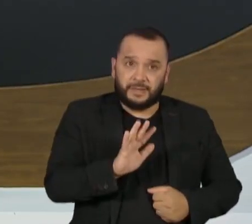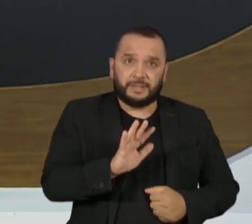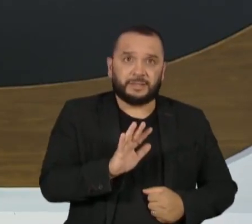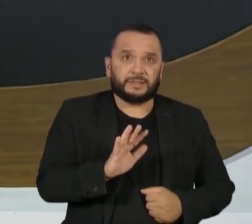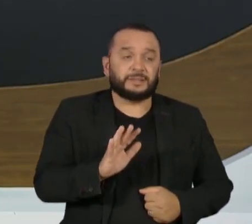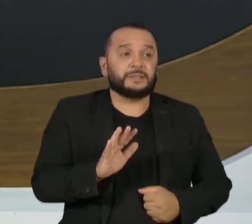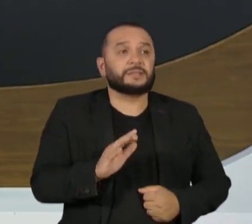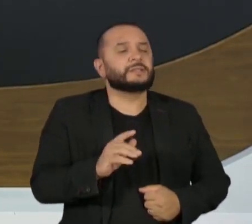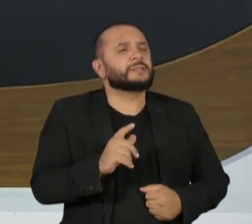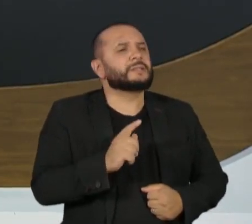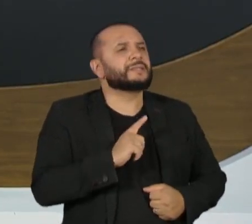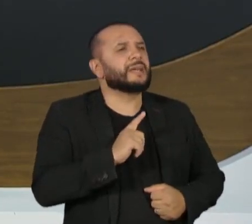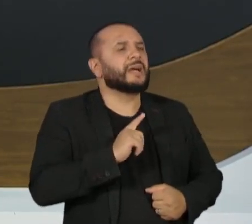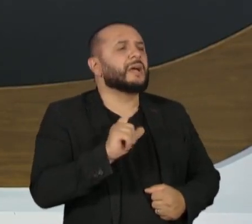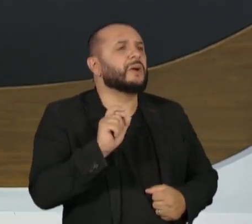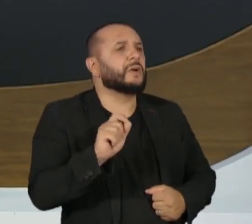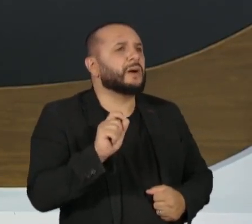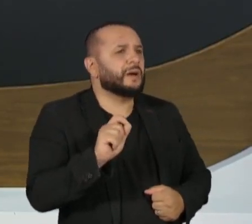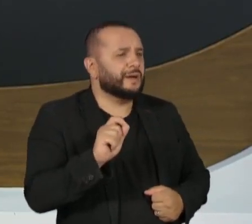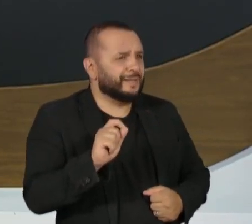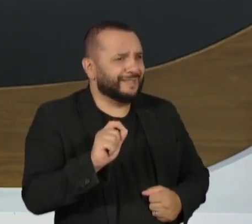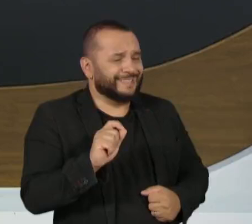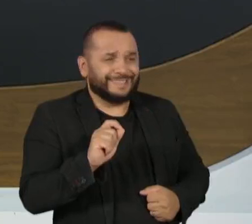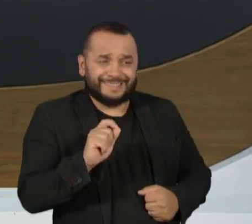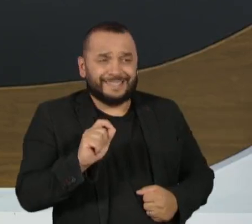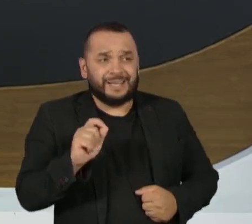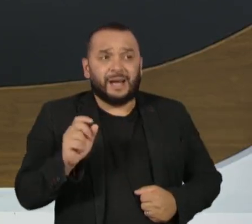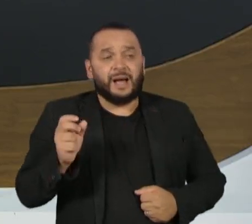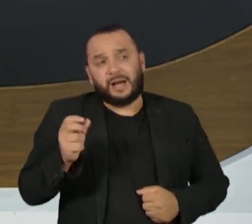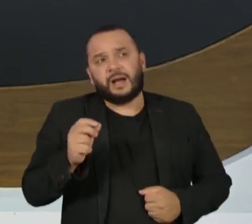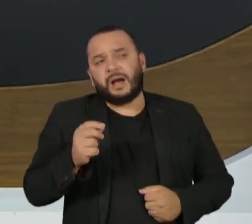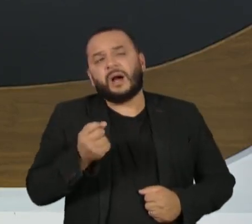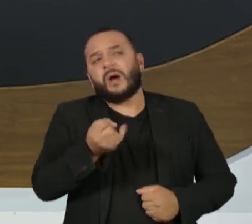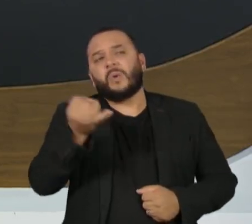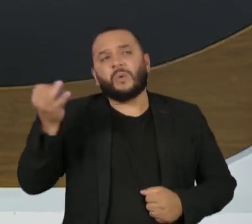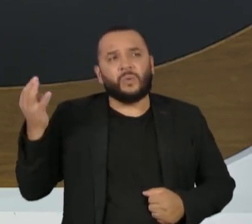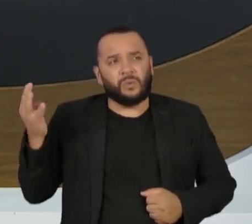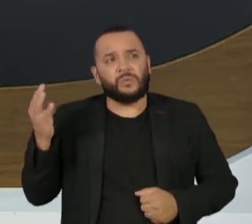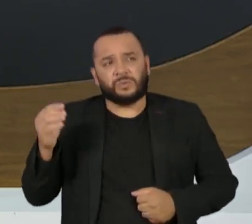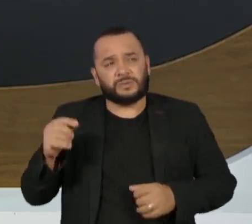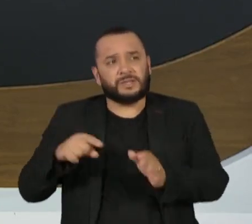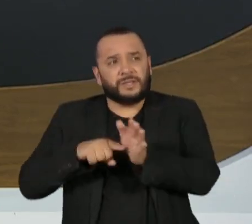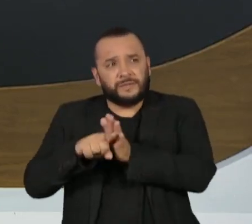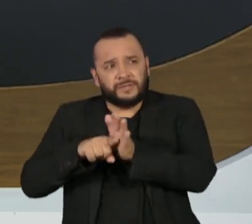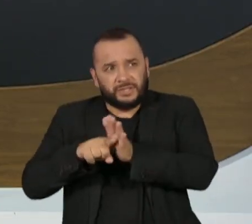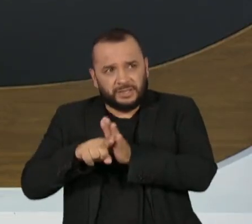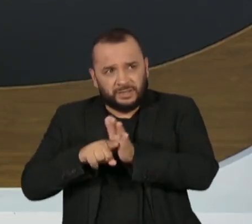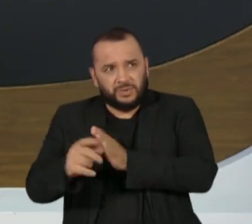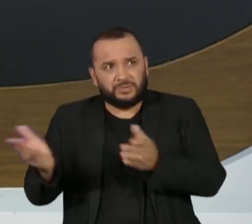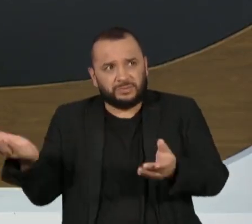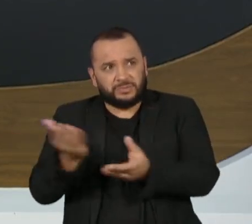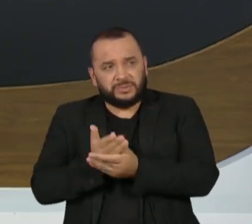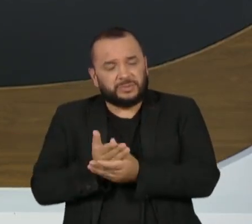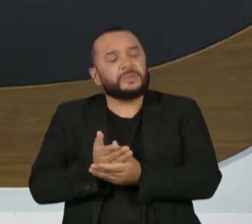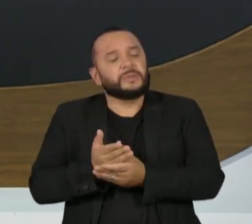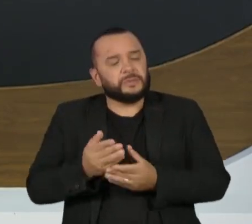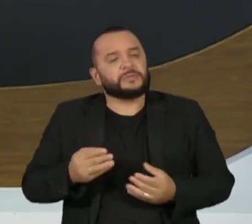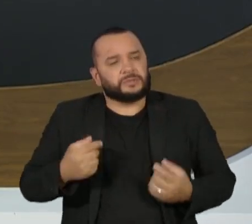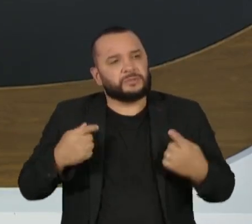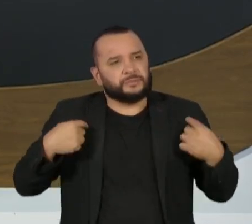tem um instrumento excepcional balizando uma boa parte dessas medidas, que é um inquérito aberto de ofício pelo ministro